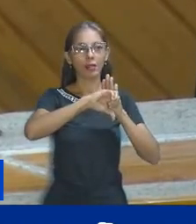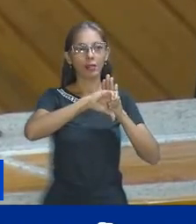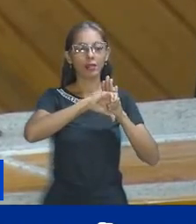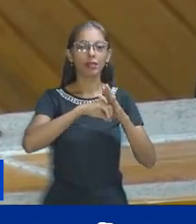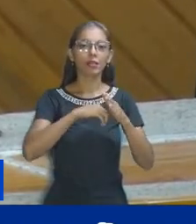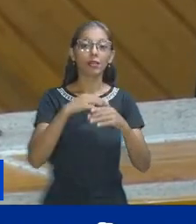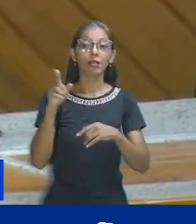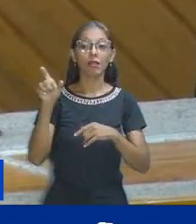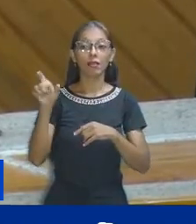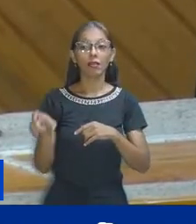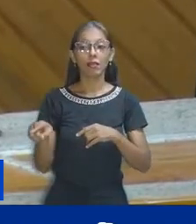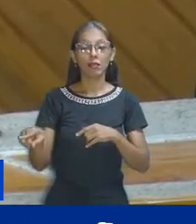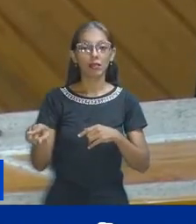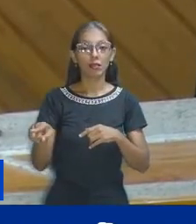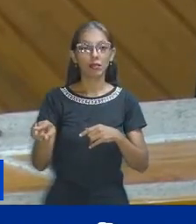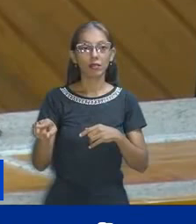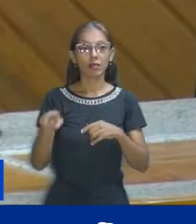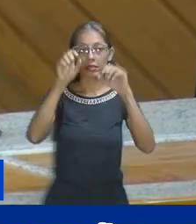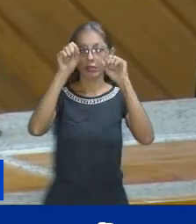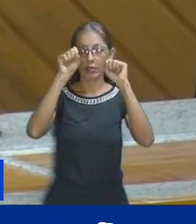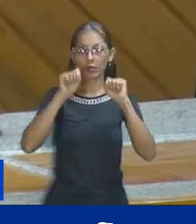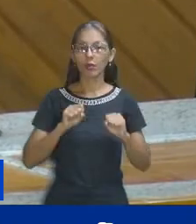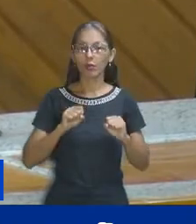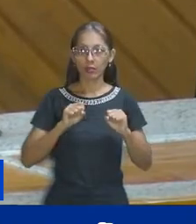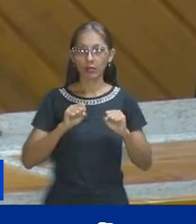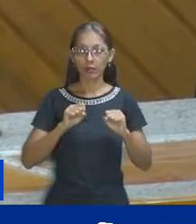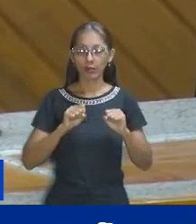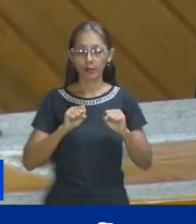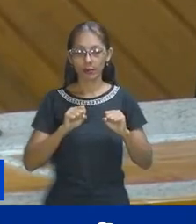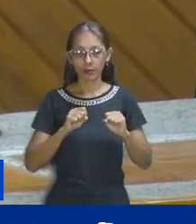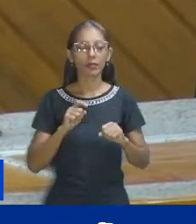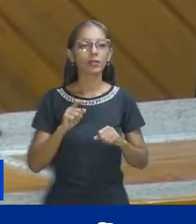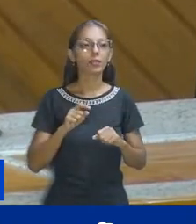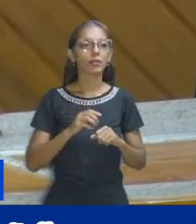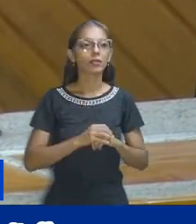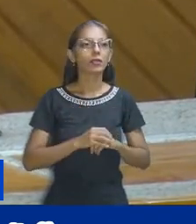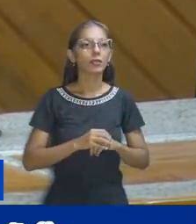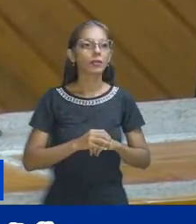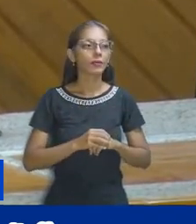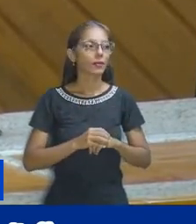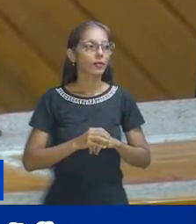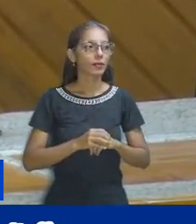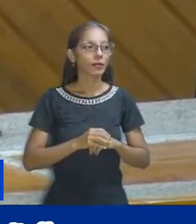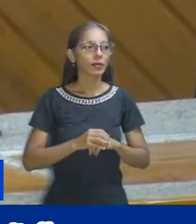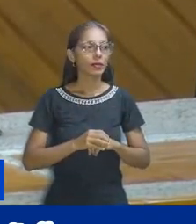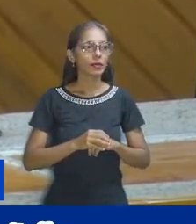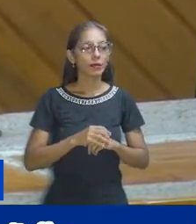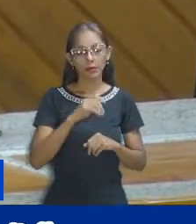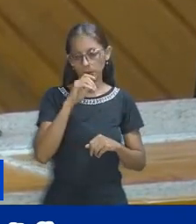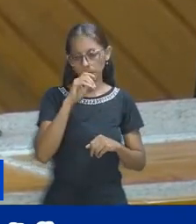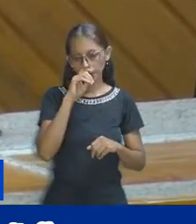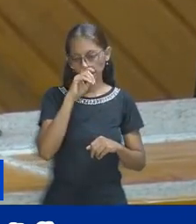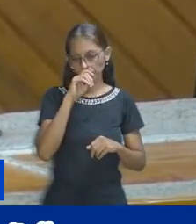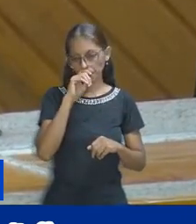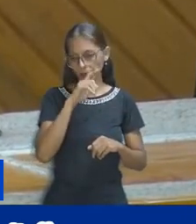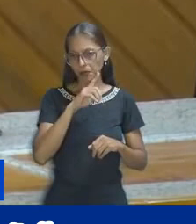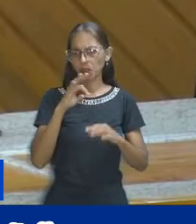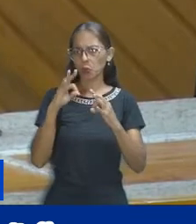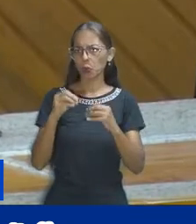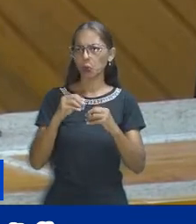reproduzam integralmente e sem qualquer sombra de dúvida o que disseram no inquérito. Geralmente tem uma ou